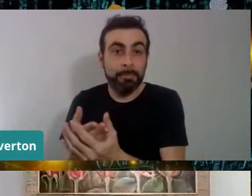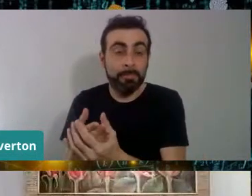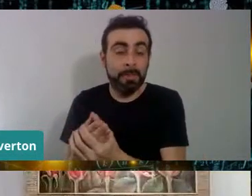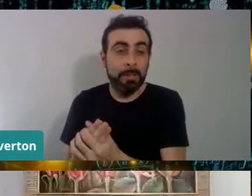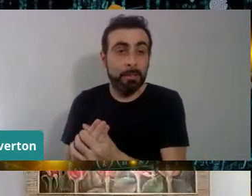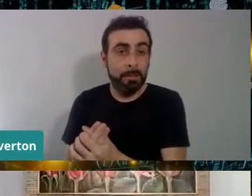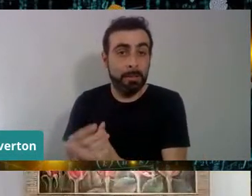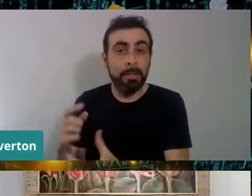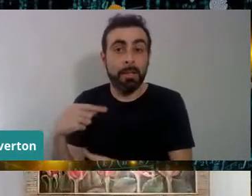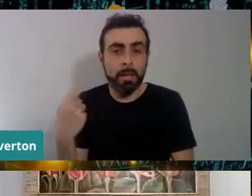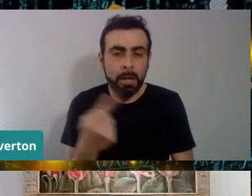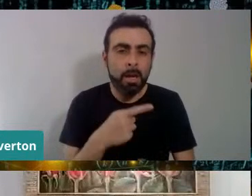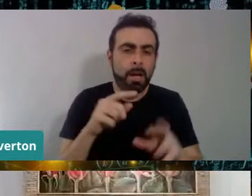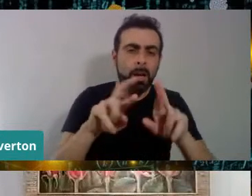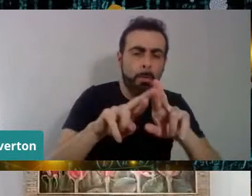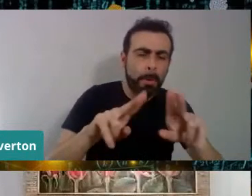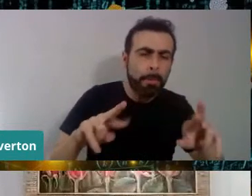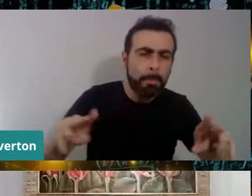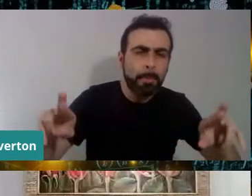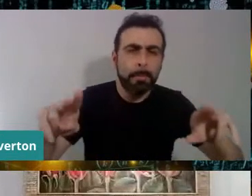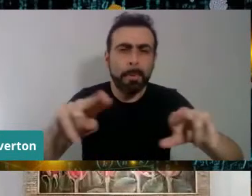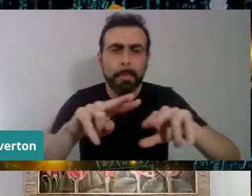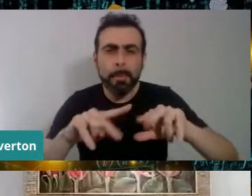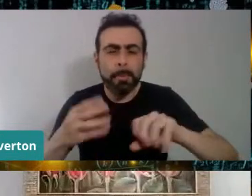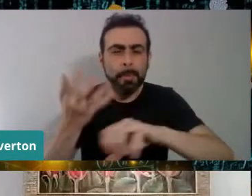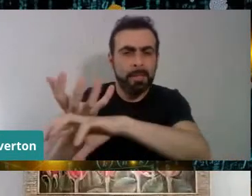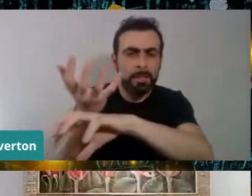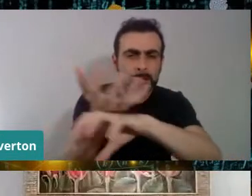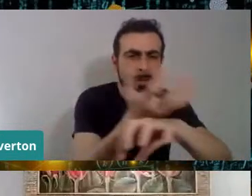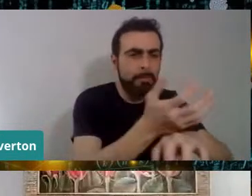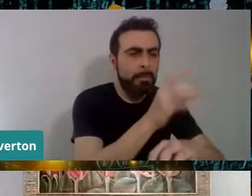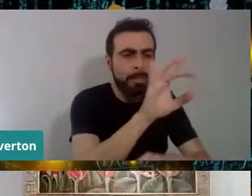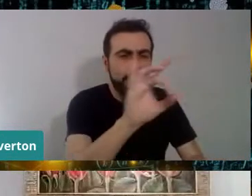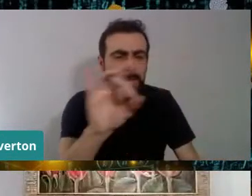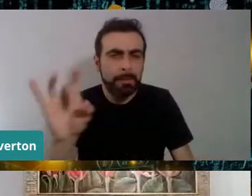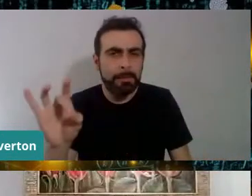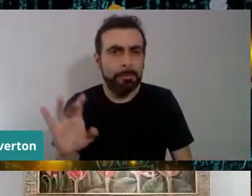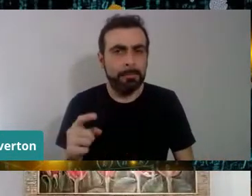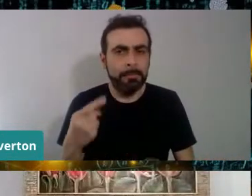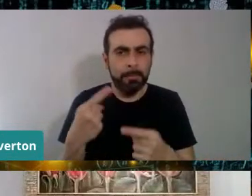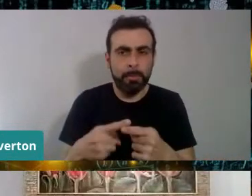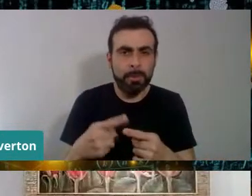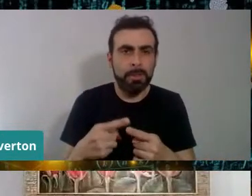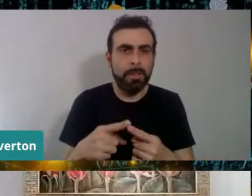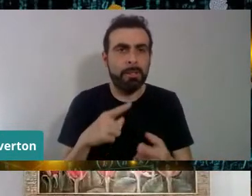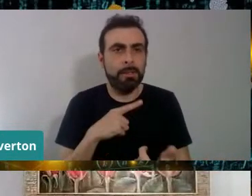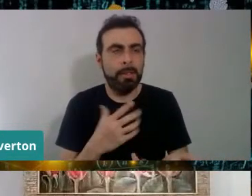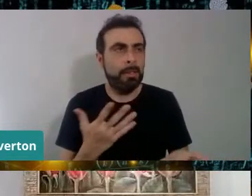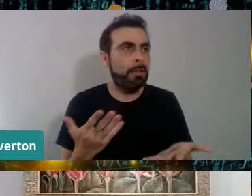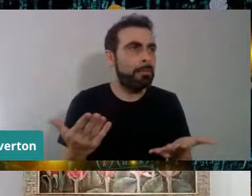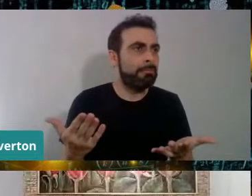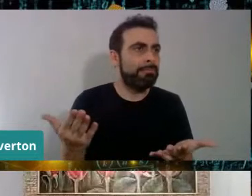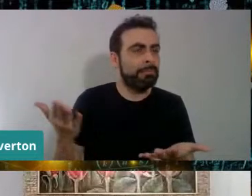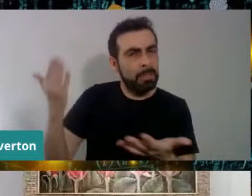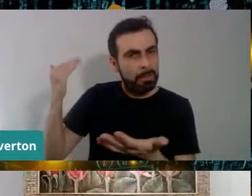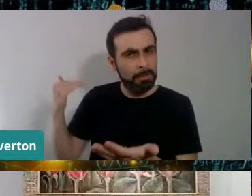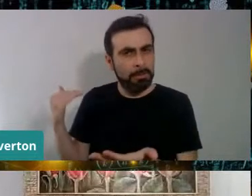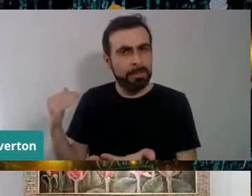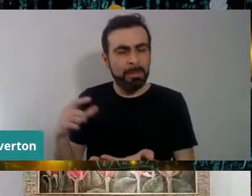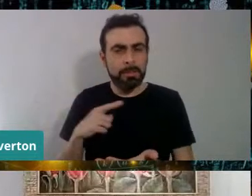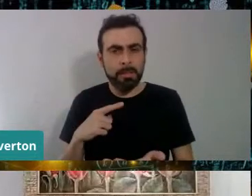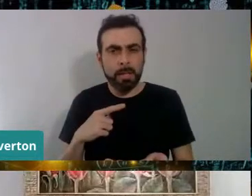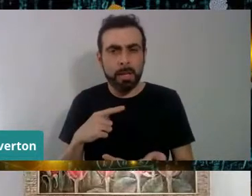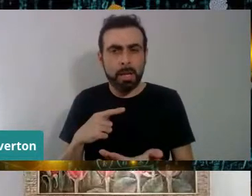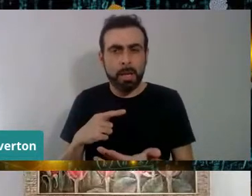as várias disciplinas que cada um lecionou, porque teve uma época que a gente fazia um rodízio